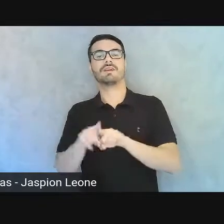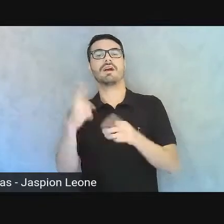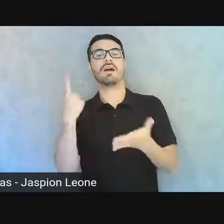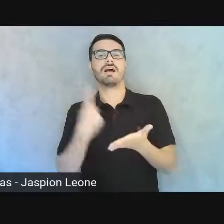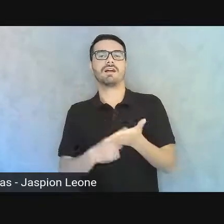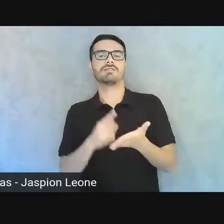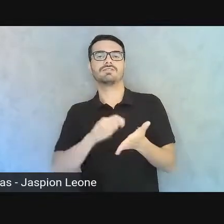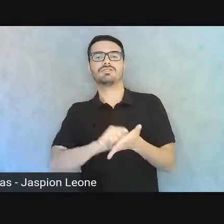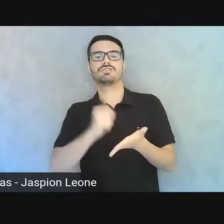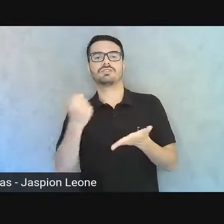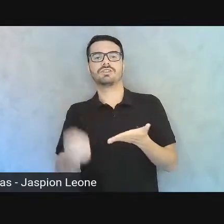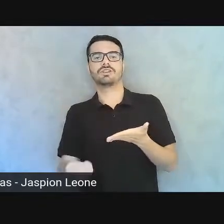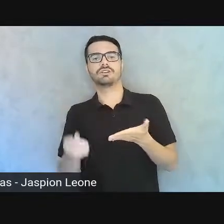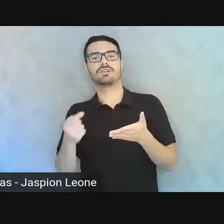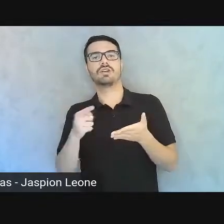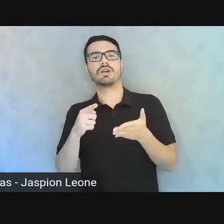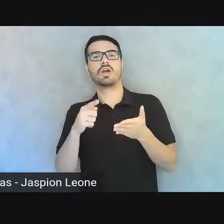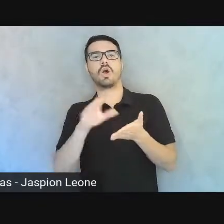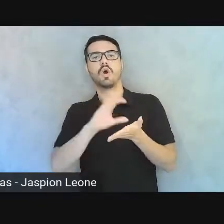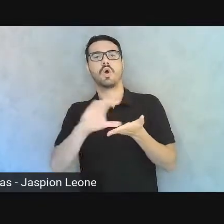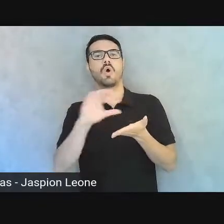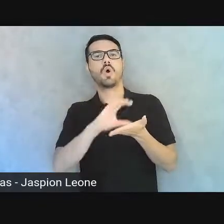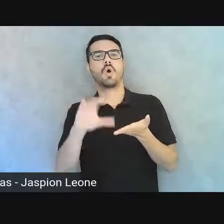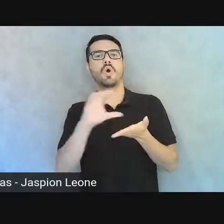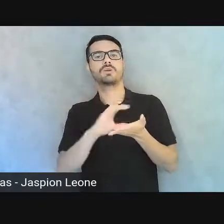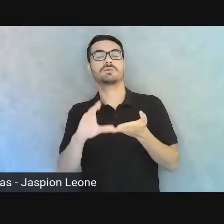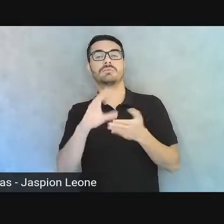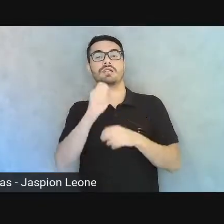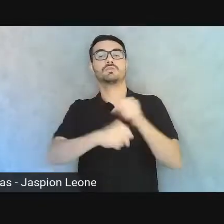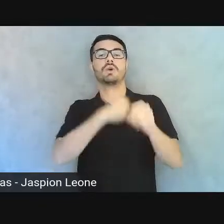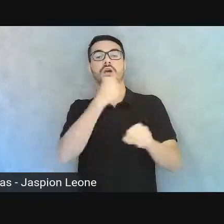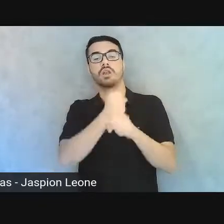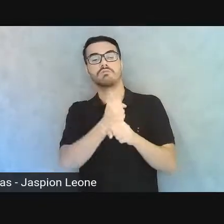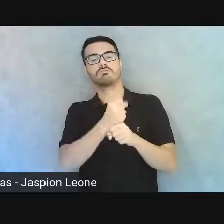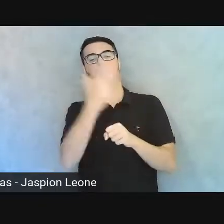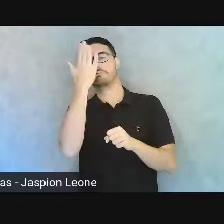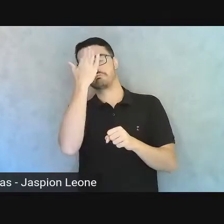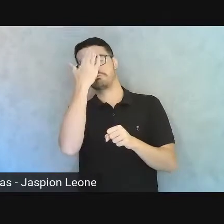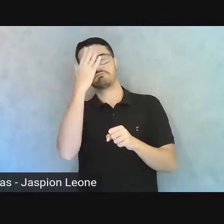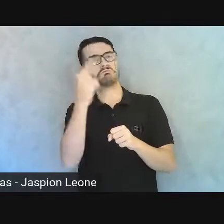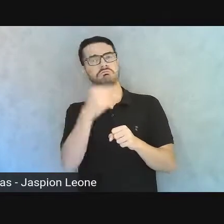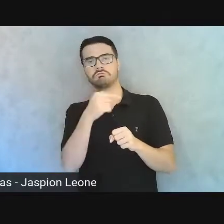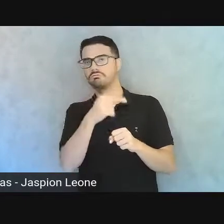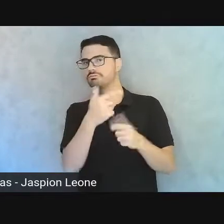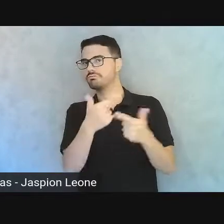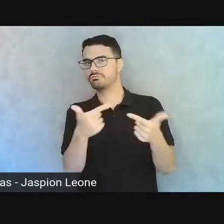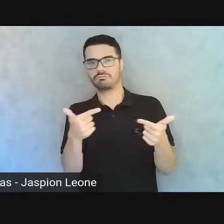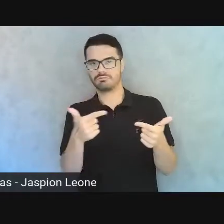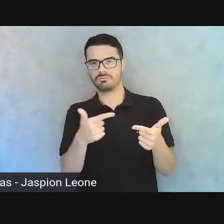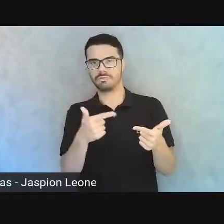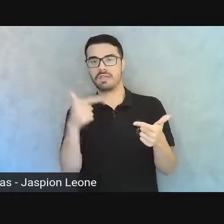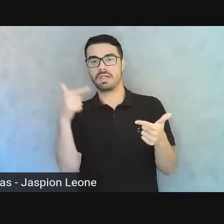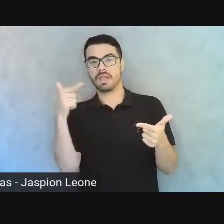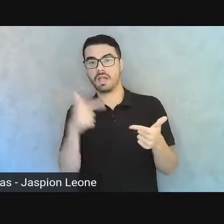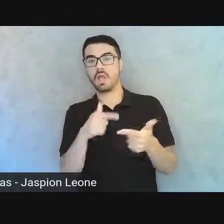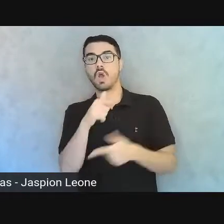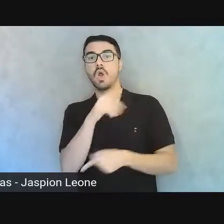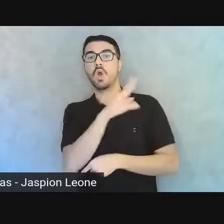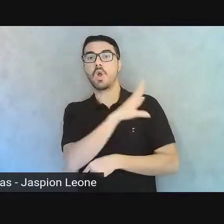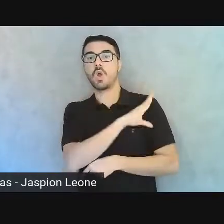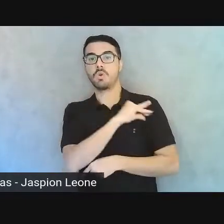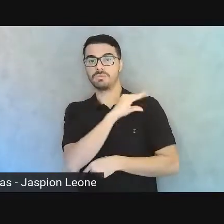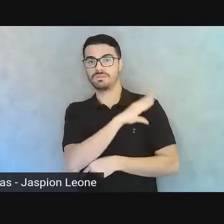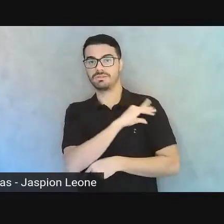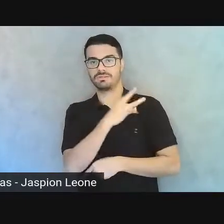apreciação do orçamento público a cada ano, né? Evidência disso, a Comissão da Saúde,